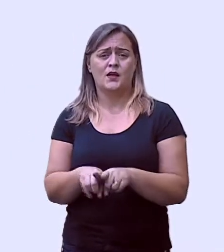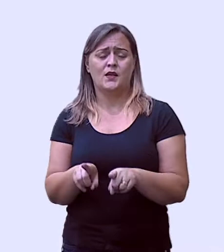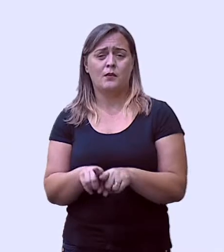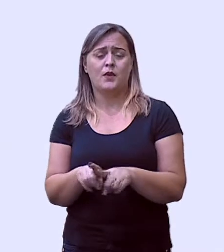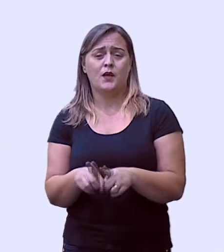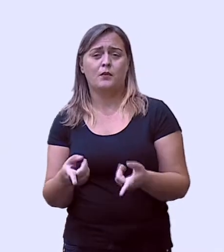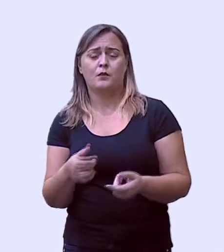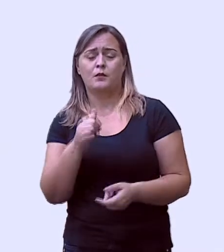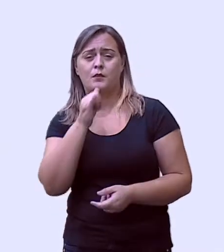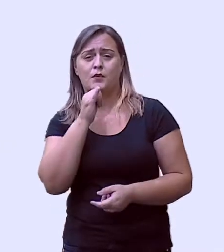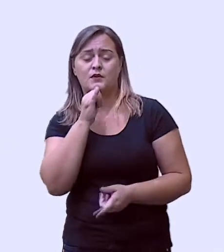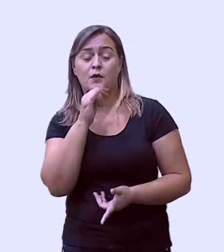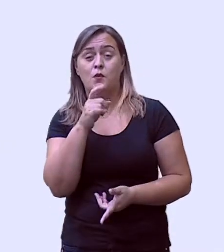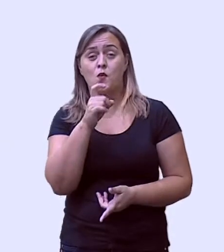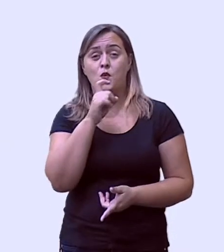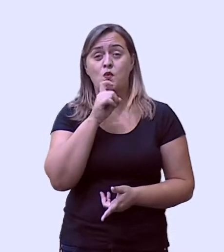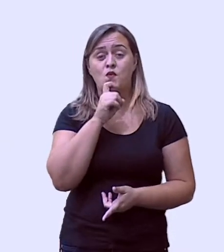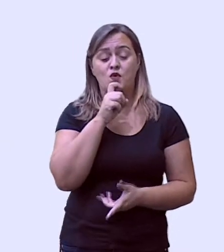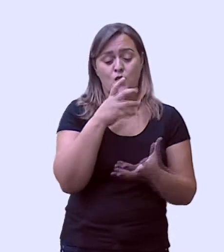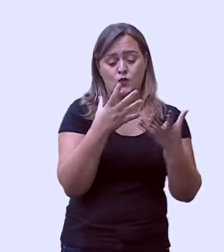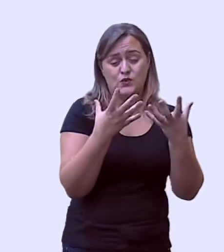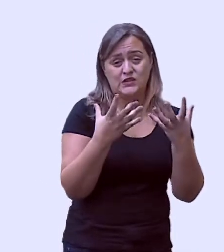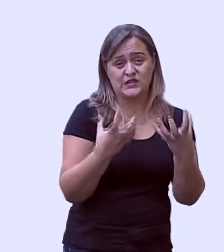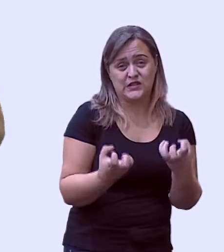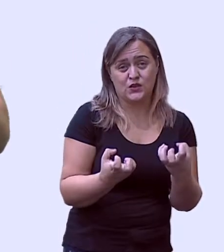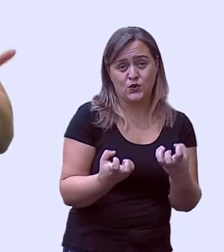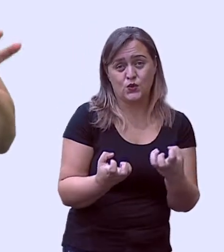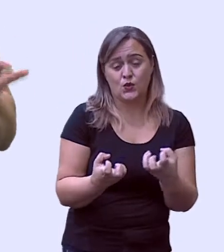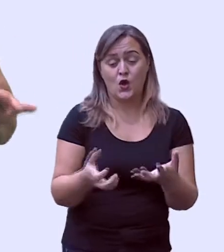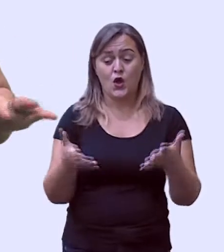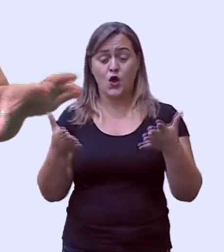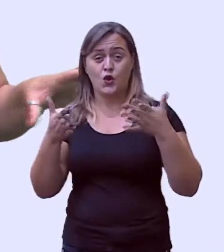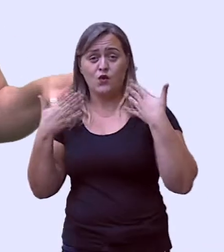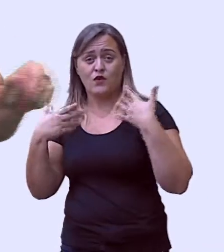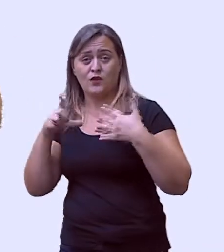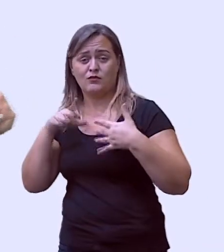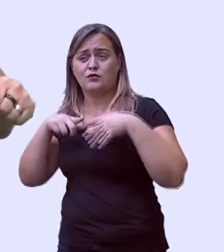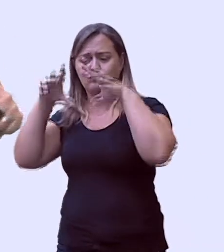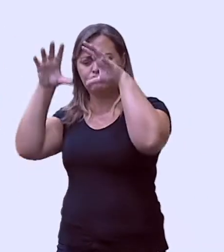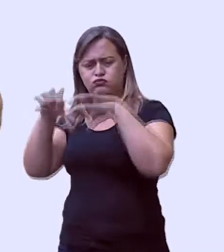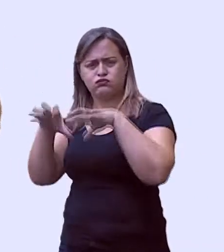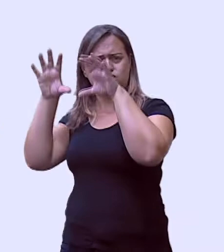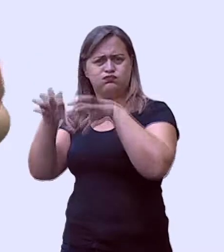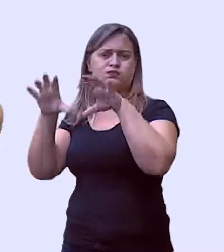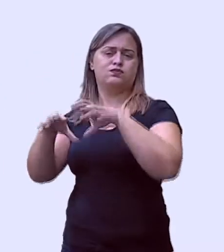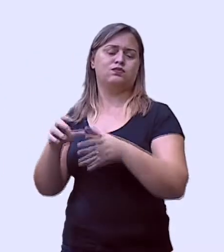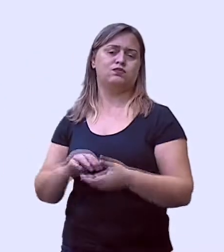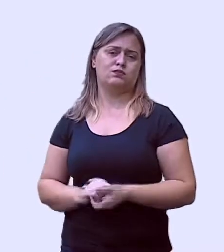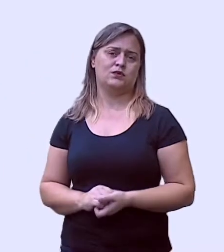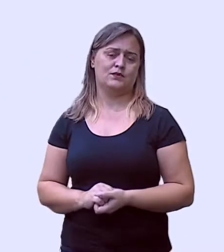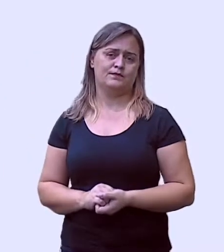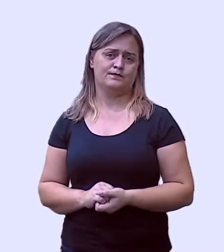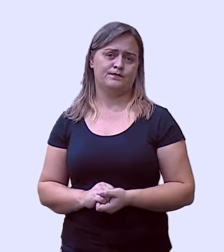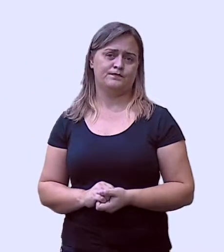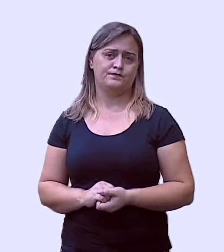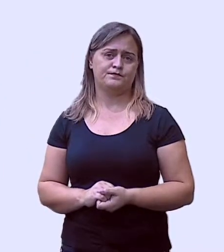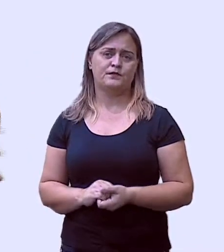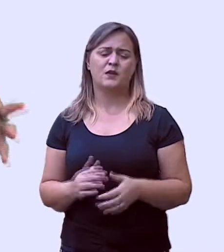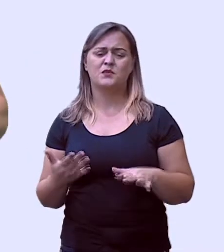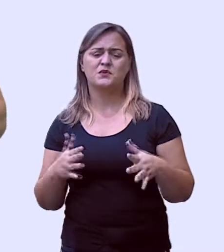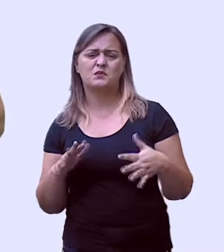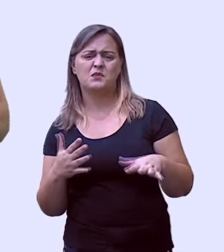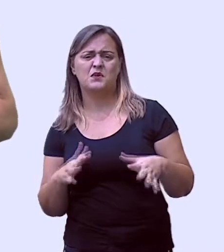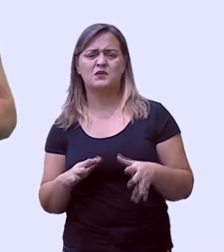chuvosos. Nossa! E aí? A gente vai ter uma média de precipitação, ou seja, de chuva, de mais ou